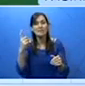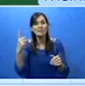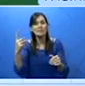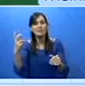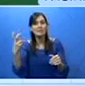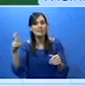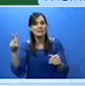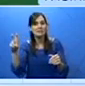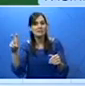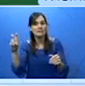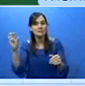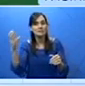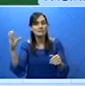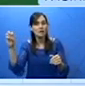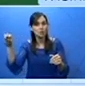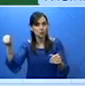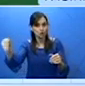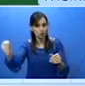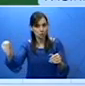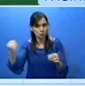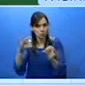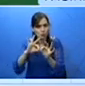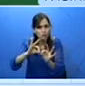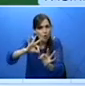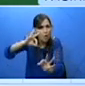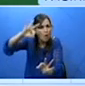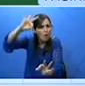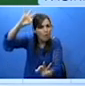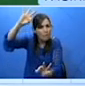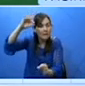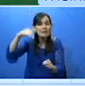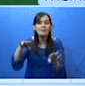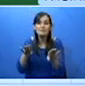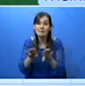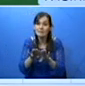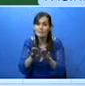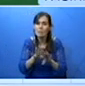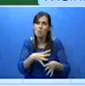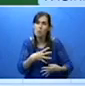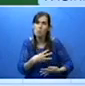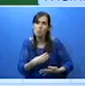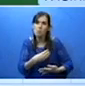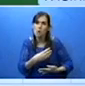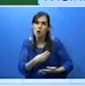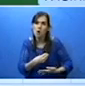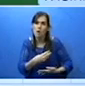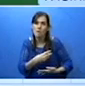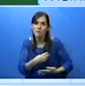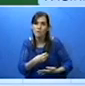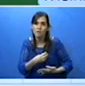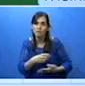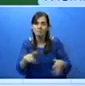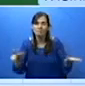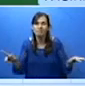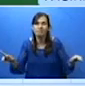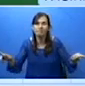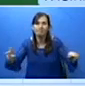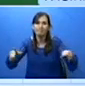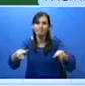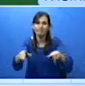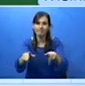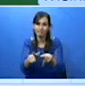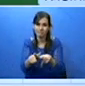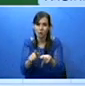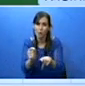de comprimento. É também um dos mamíferos mais ameaçados de extinção, devido à destruição